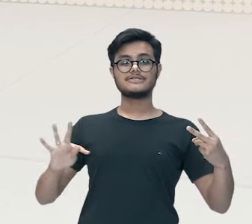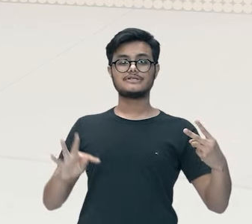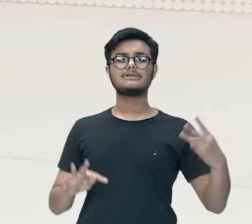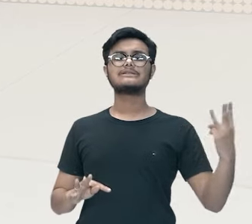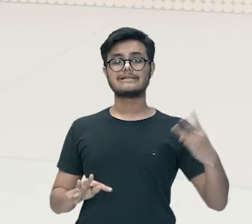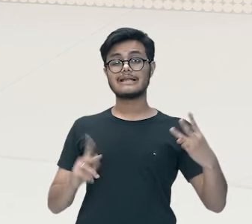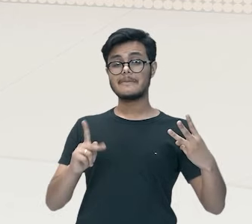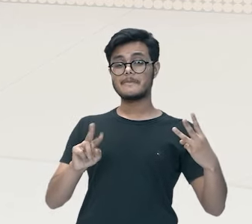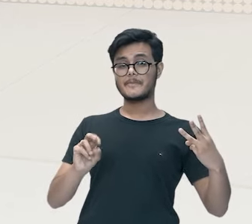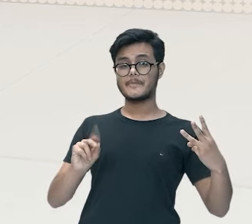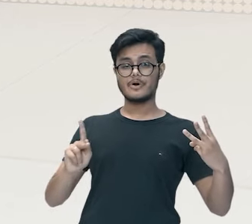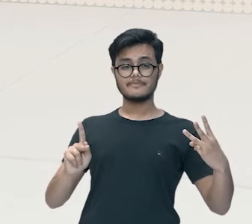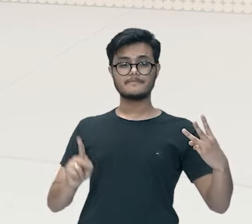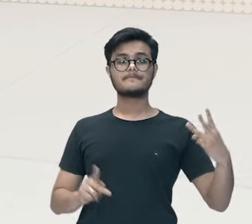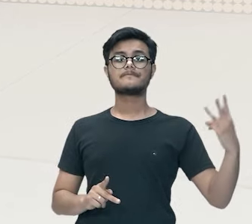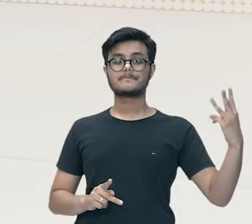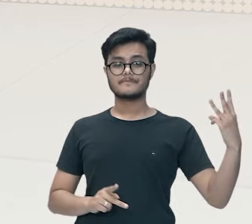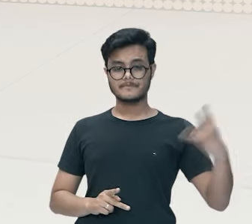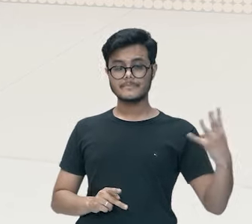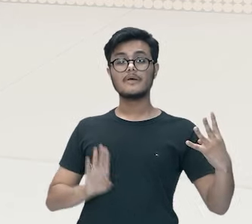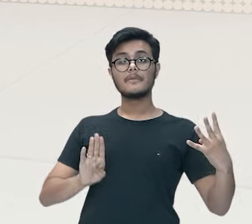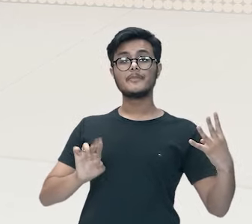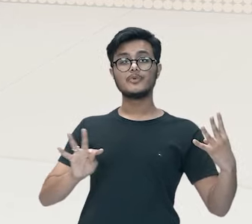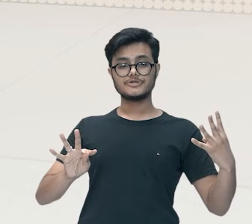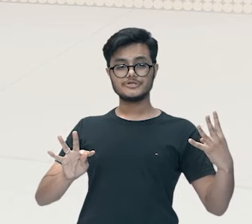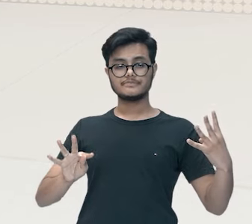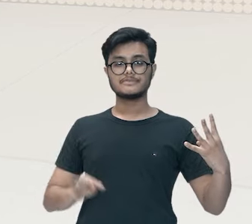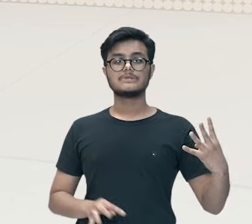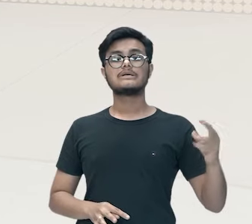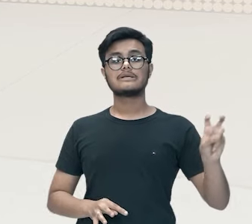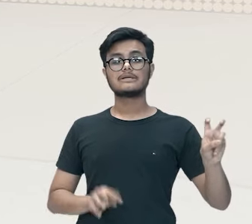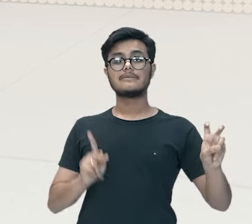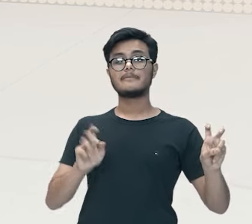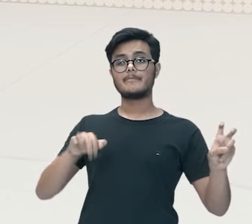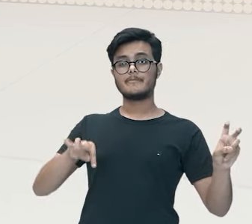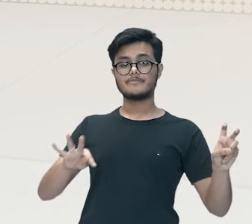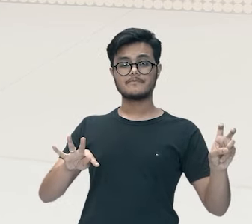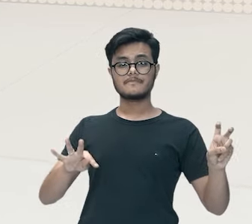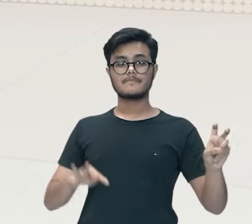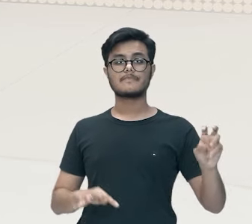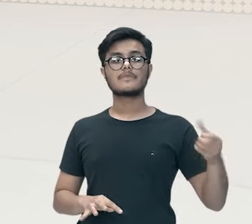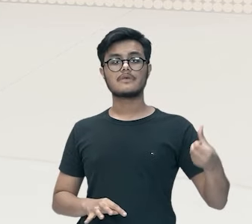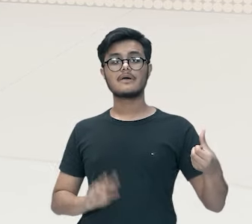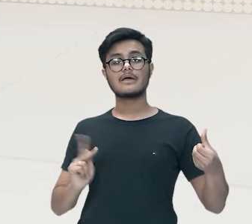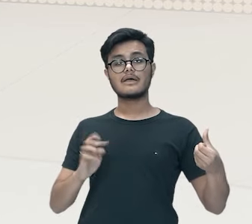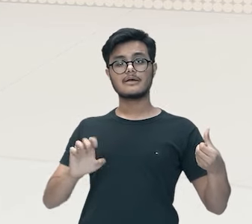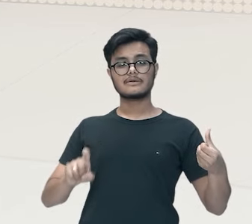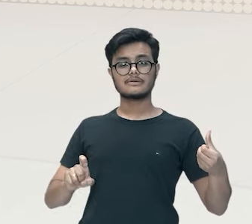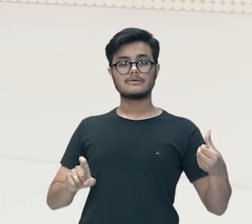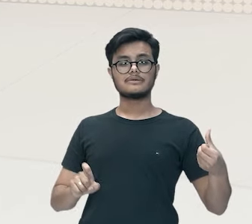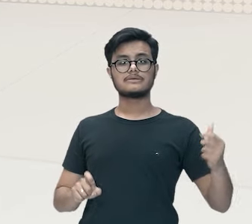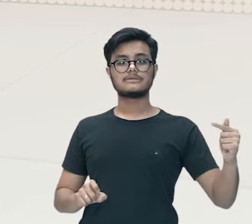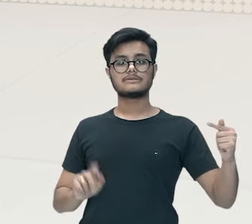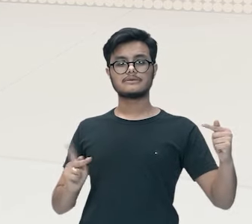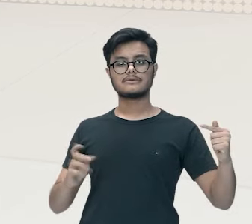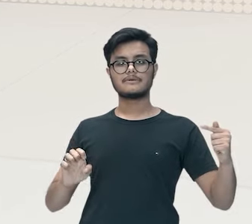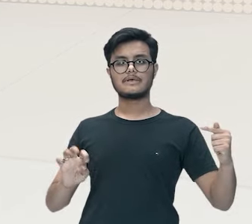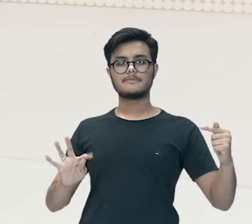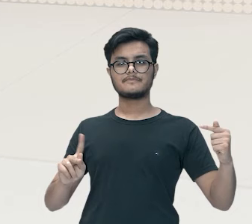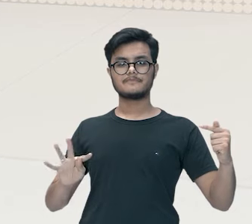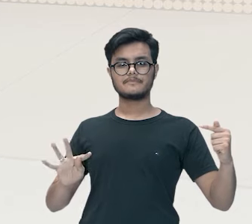3 carbonos prop, 4 carbonos but, 5 carbonos pent, 6 carbonos ex, 7